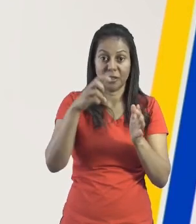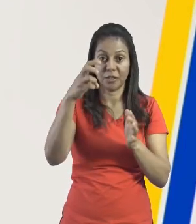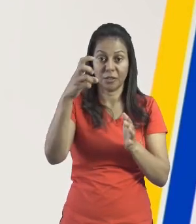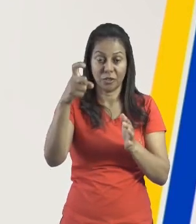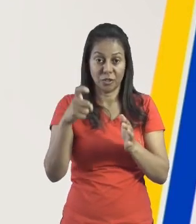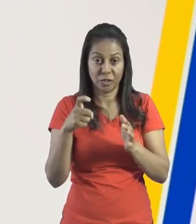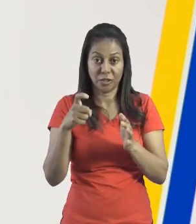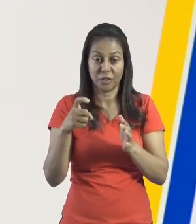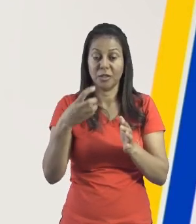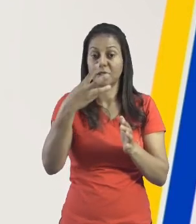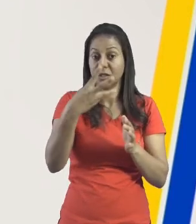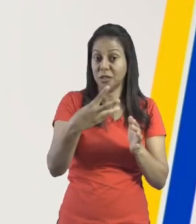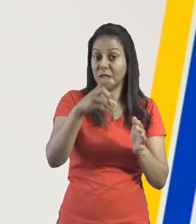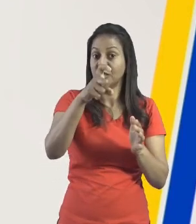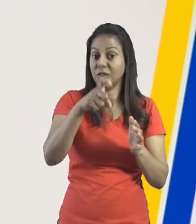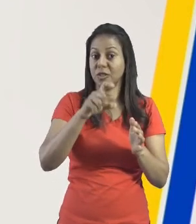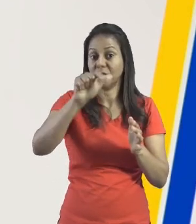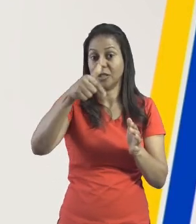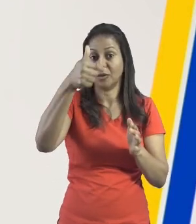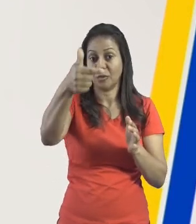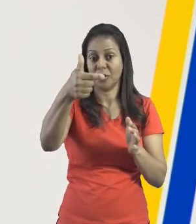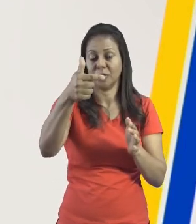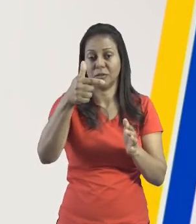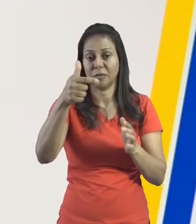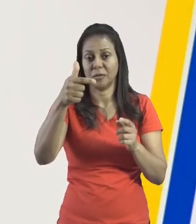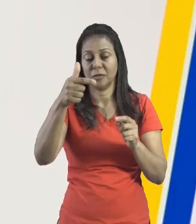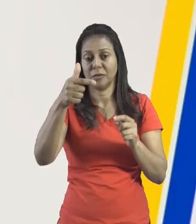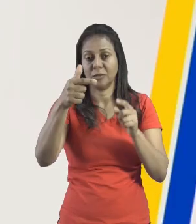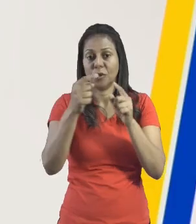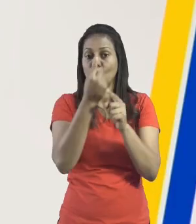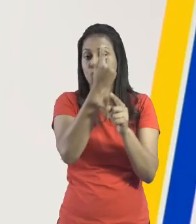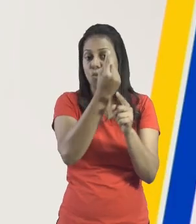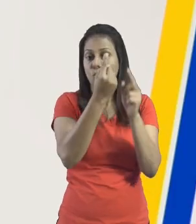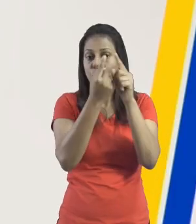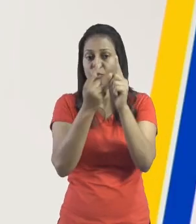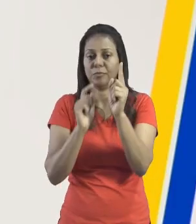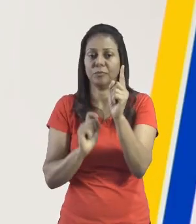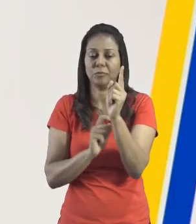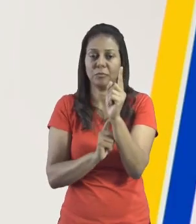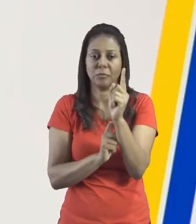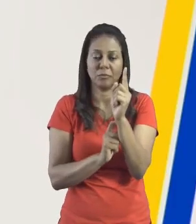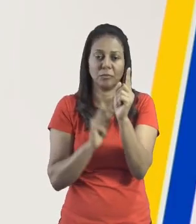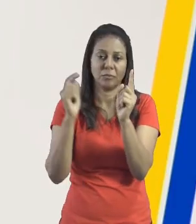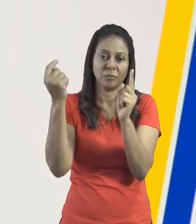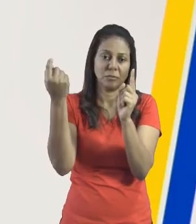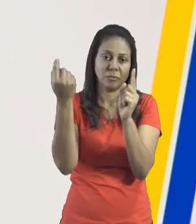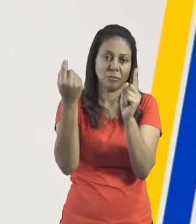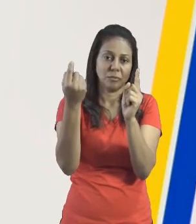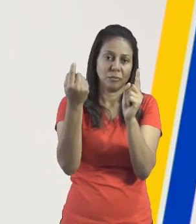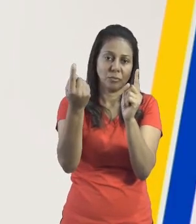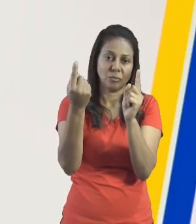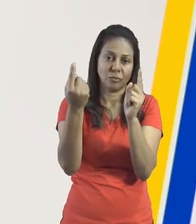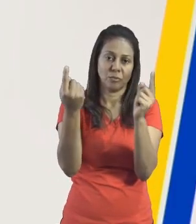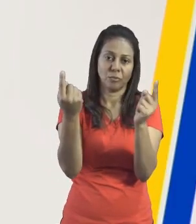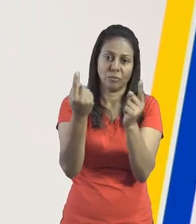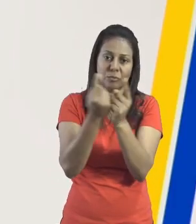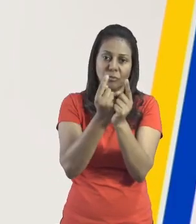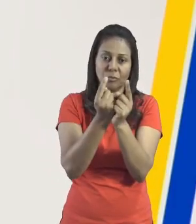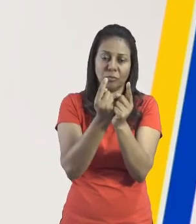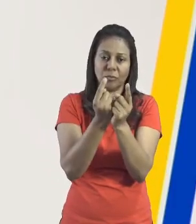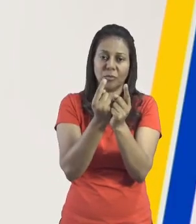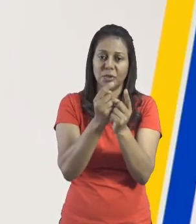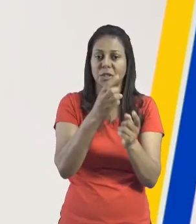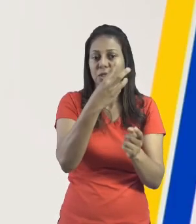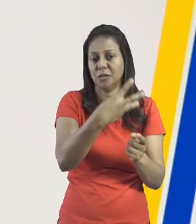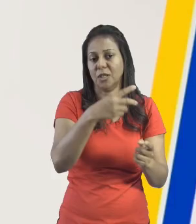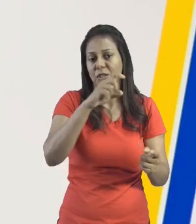ao quadrado, porque no primeiro x subtende que tem 1 em cima, no segundo x também. Então, por isso que nós dizemos